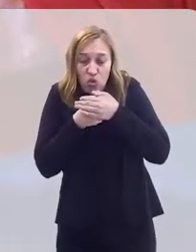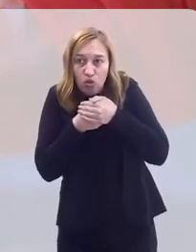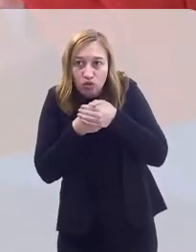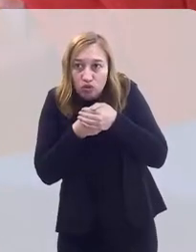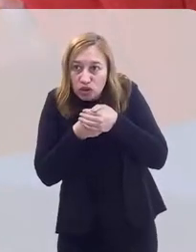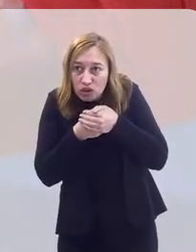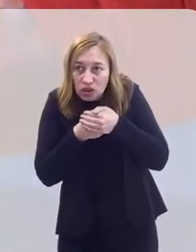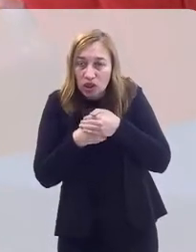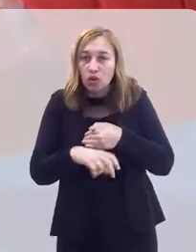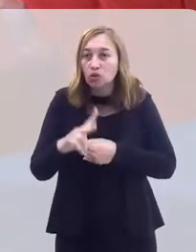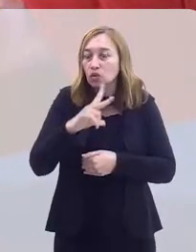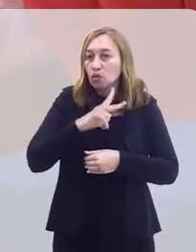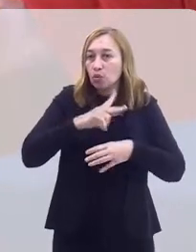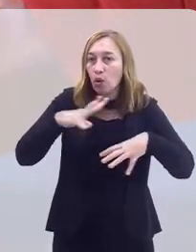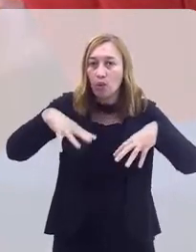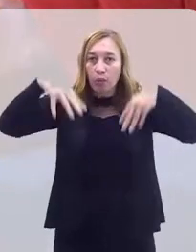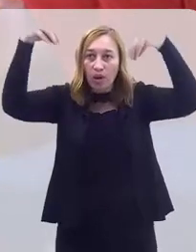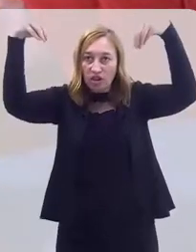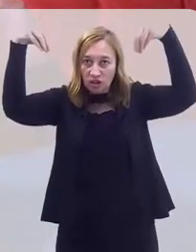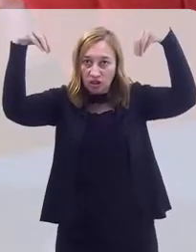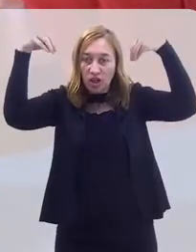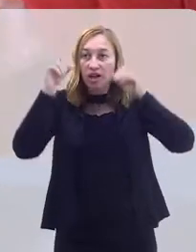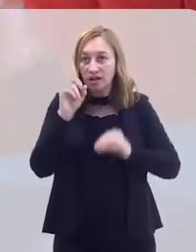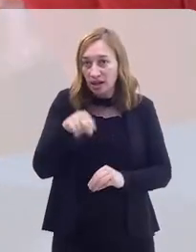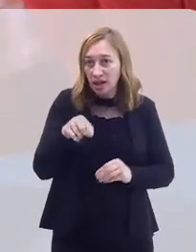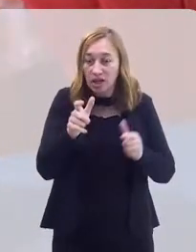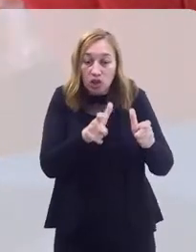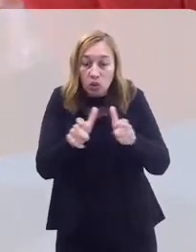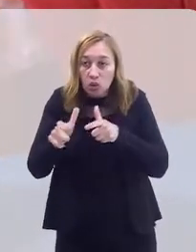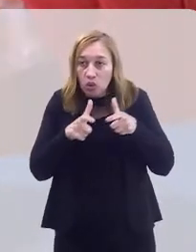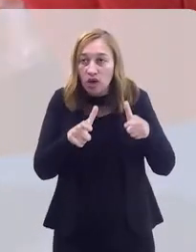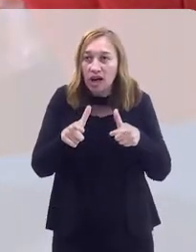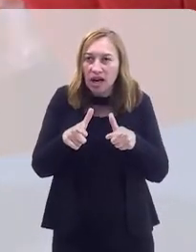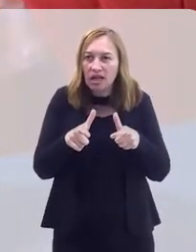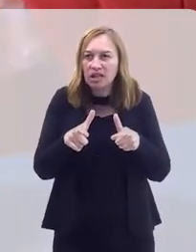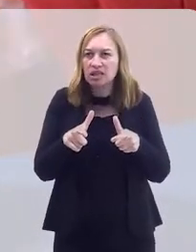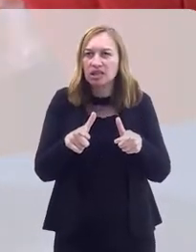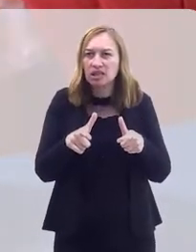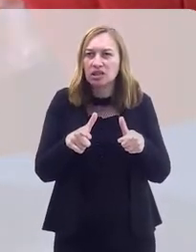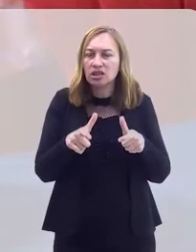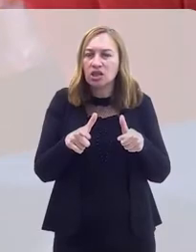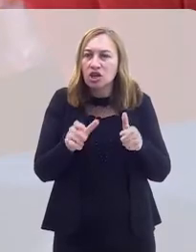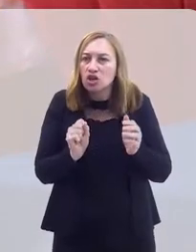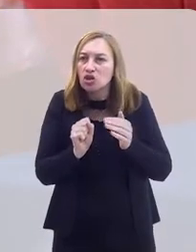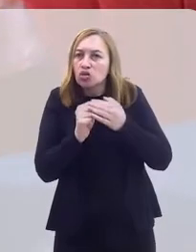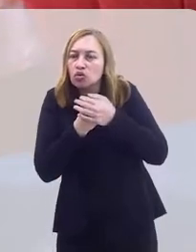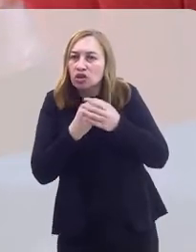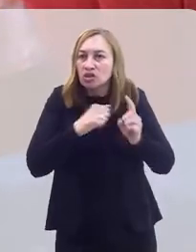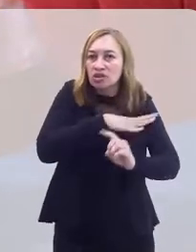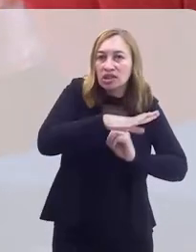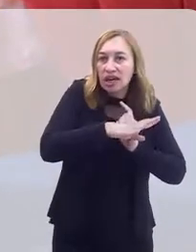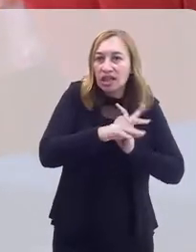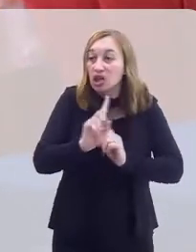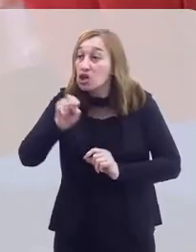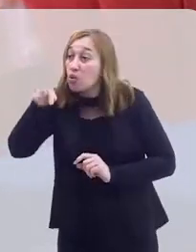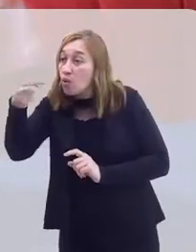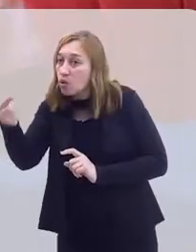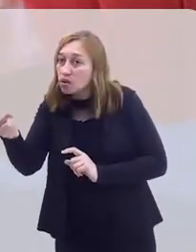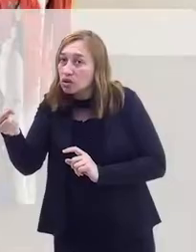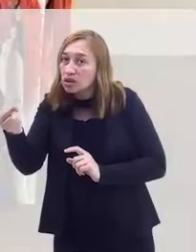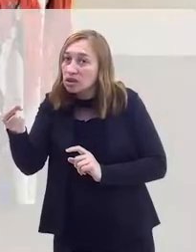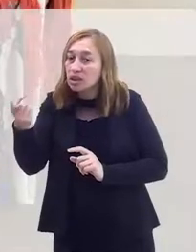ficavam escondidas nos próprios castelos, né, no, no, no, em lugares lá do castelo, e